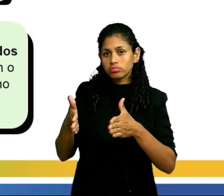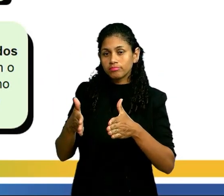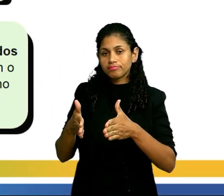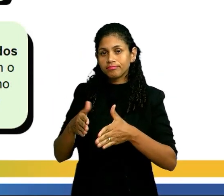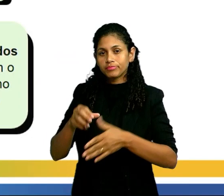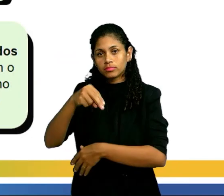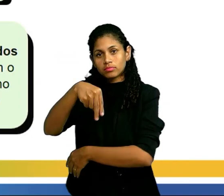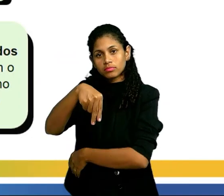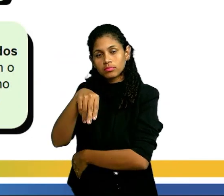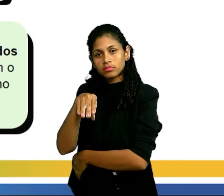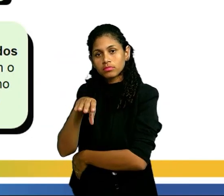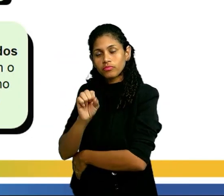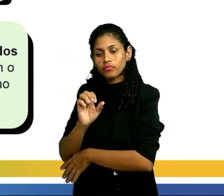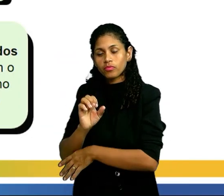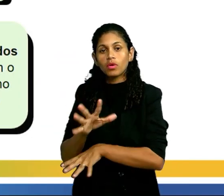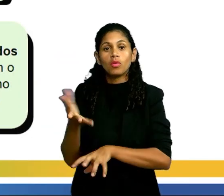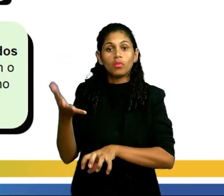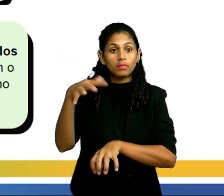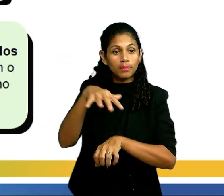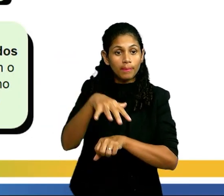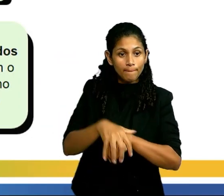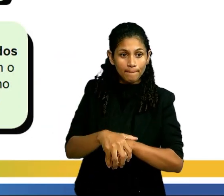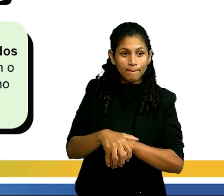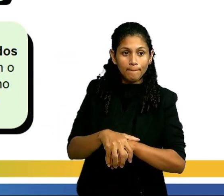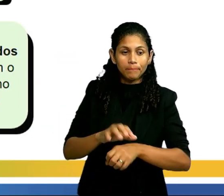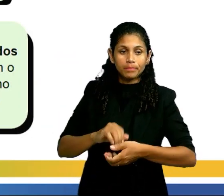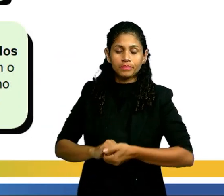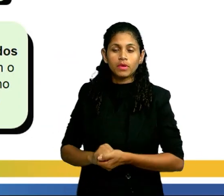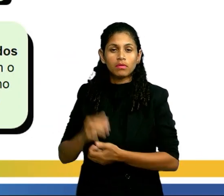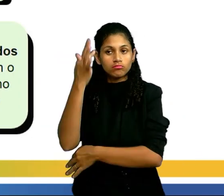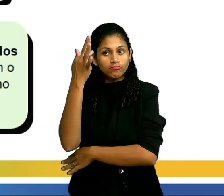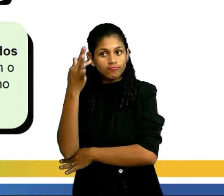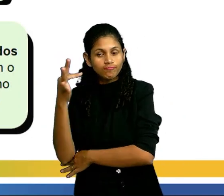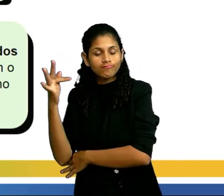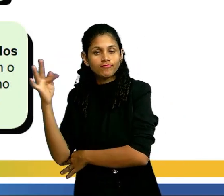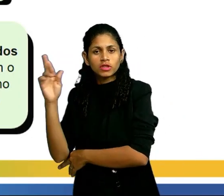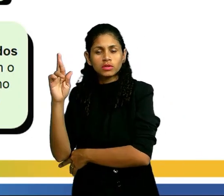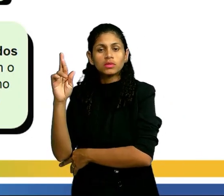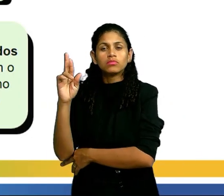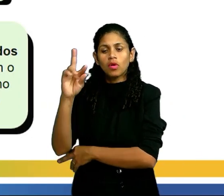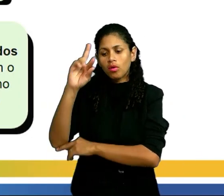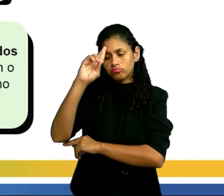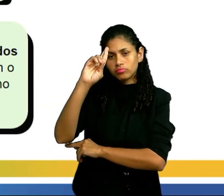anterior. Então, a França ficou, né, responsável por dominar